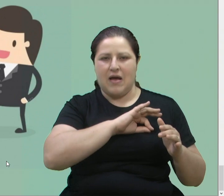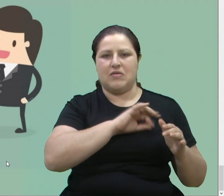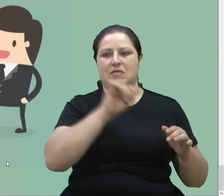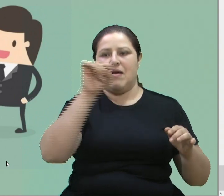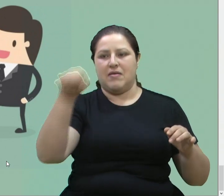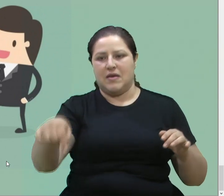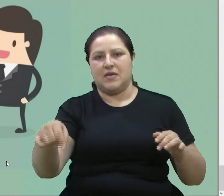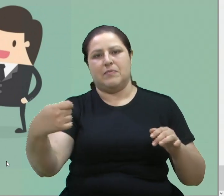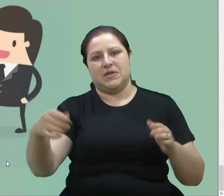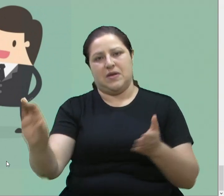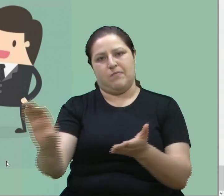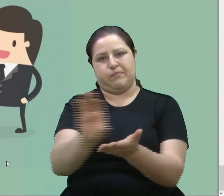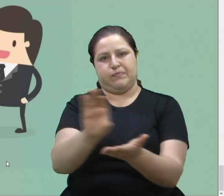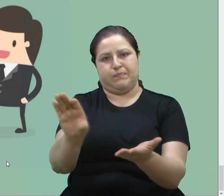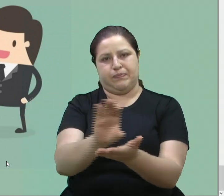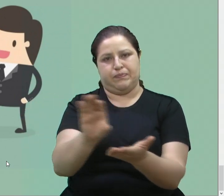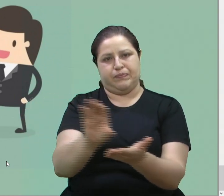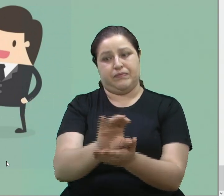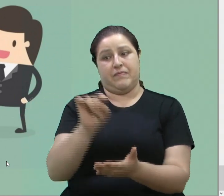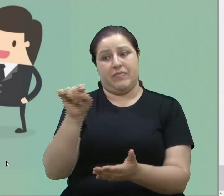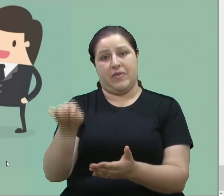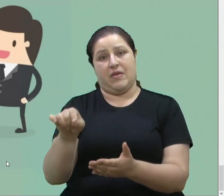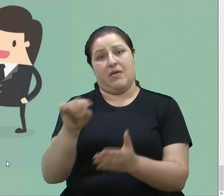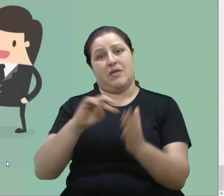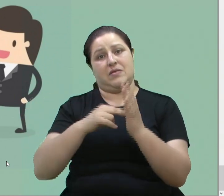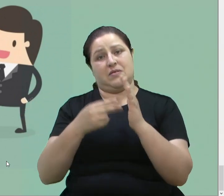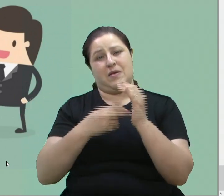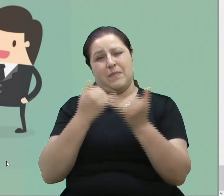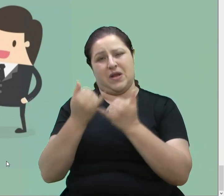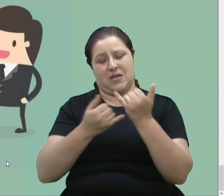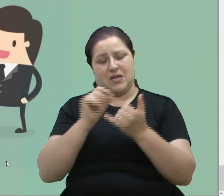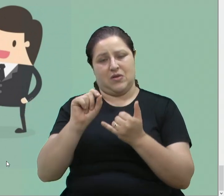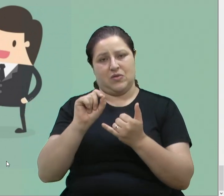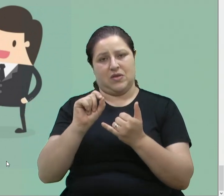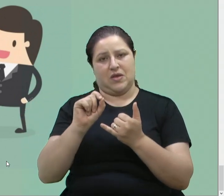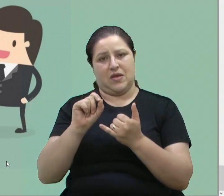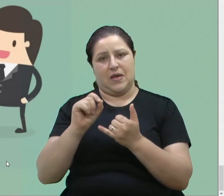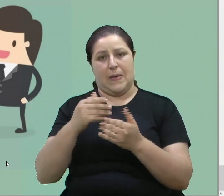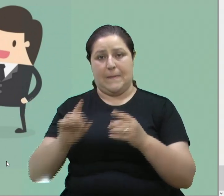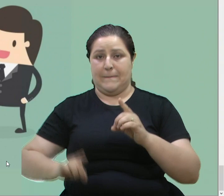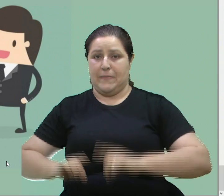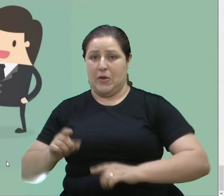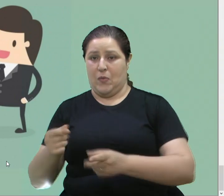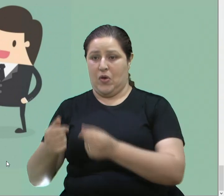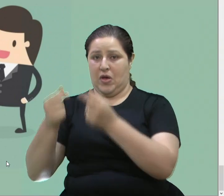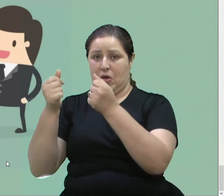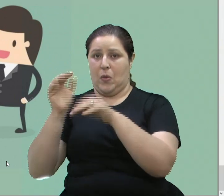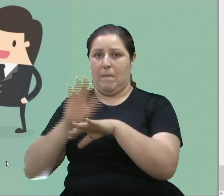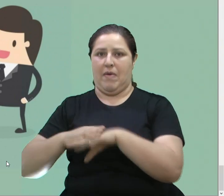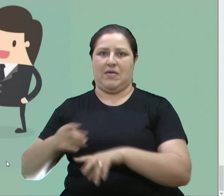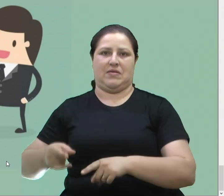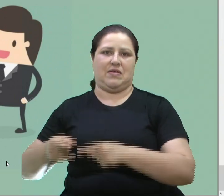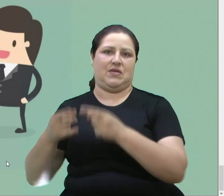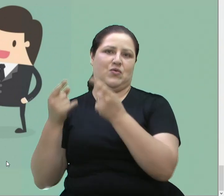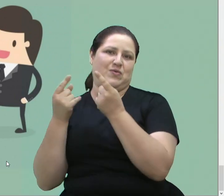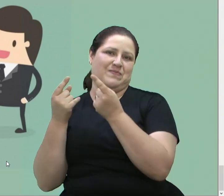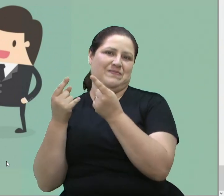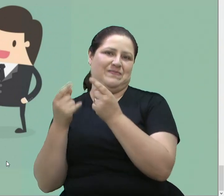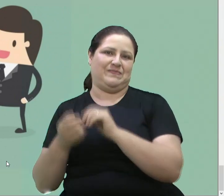né? Assim o primo rico fica cada vez mais rico, né, D'Ambrosio? Com a parte, por favor. Eu